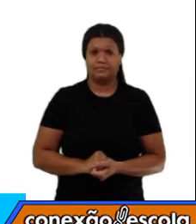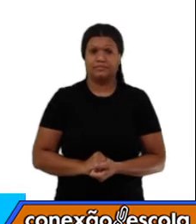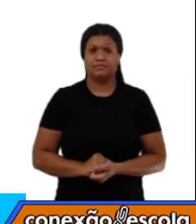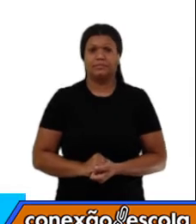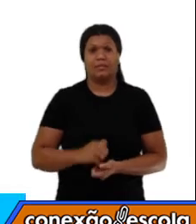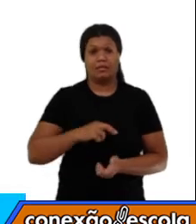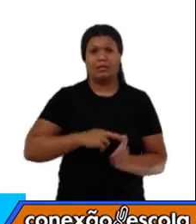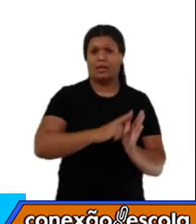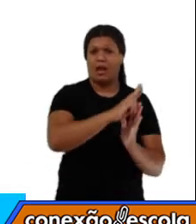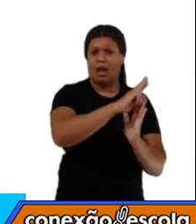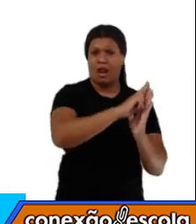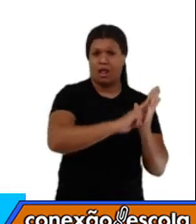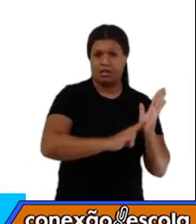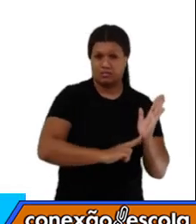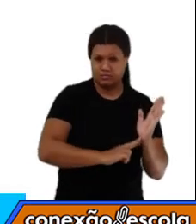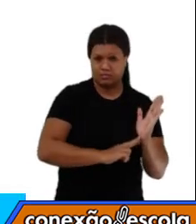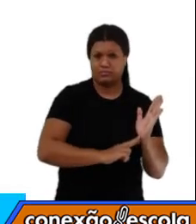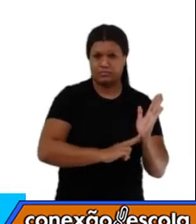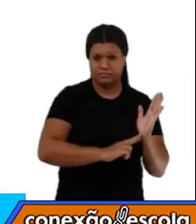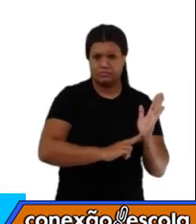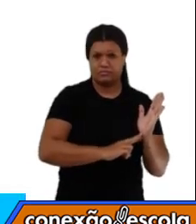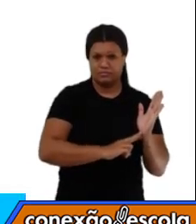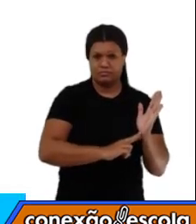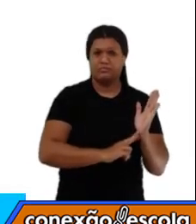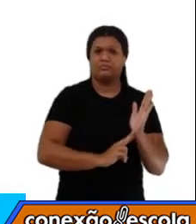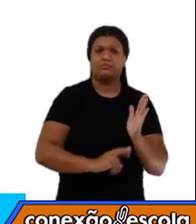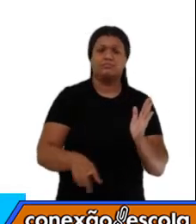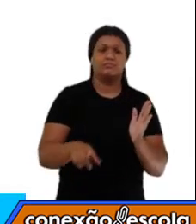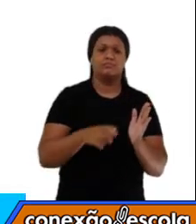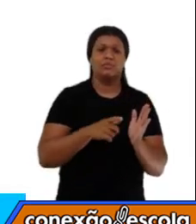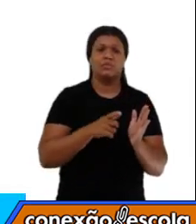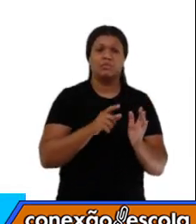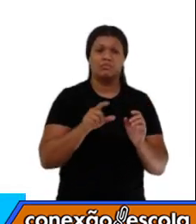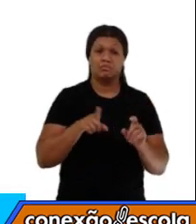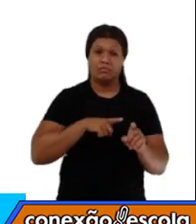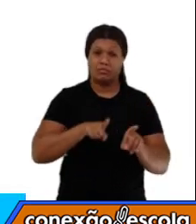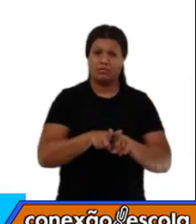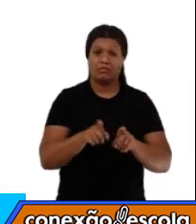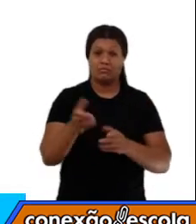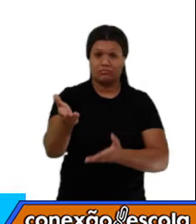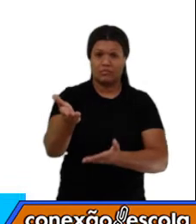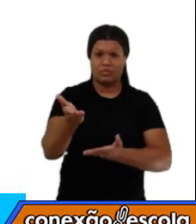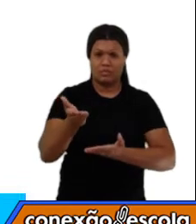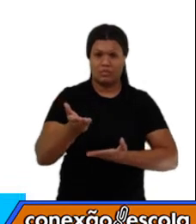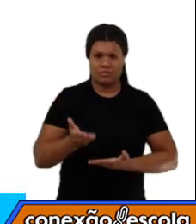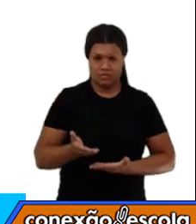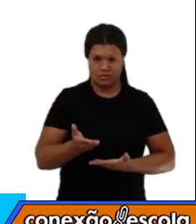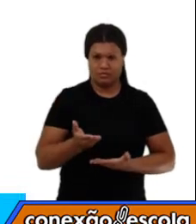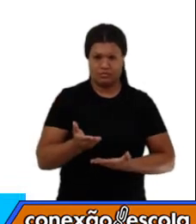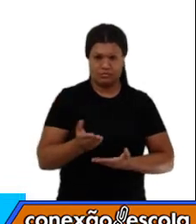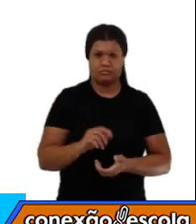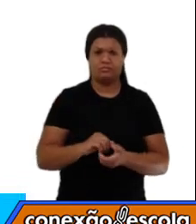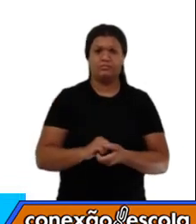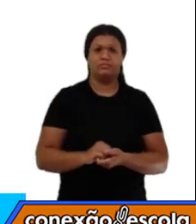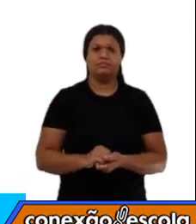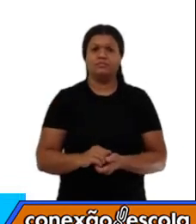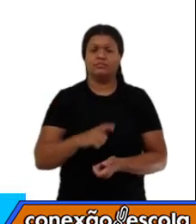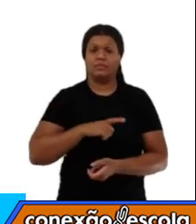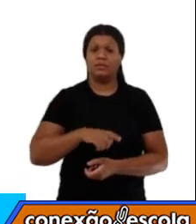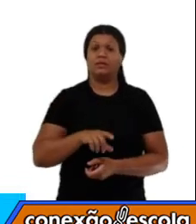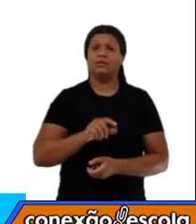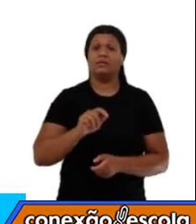interviews. Os relatórios, que em inglês são chamados de reports. Os convites, que são as invitations.